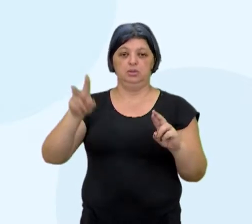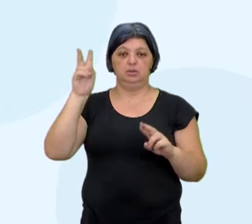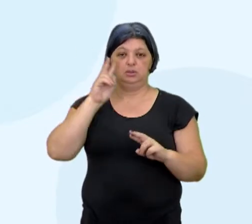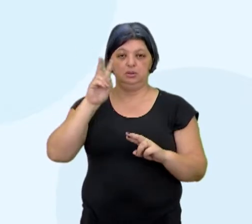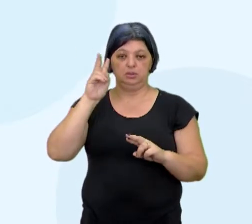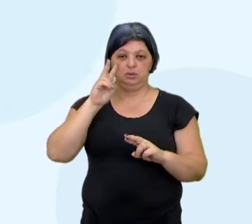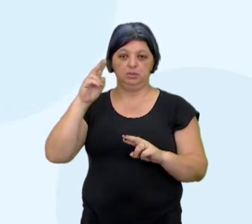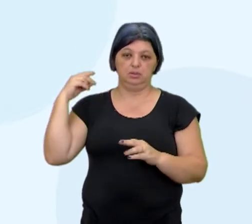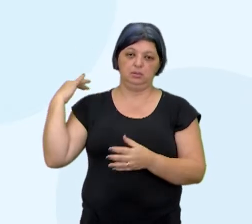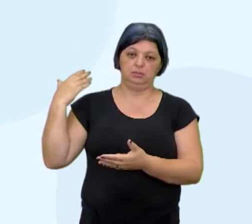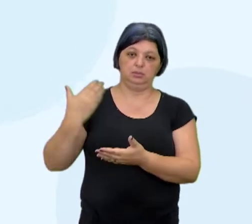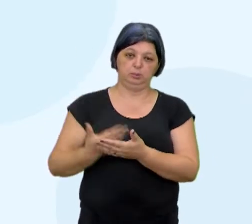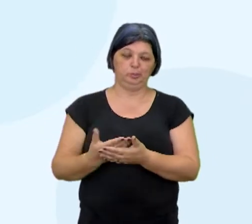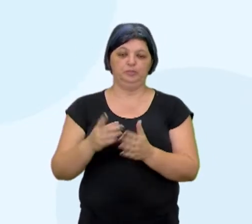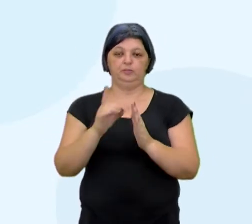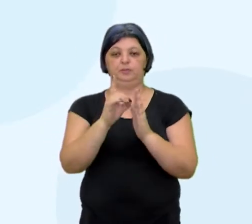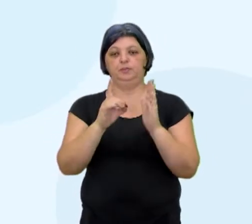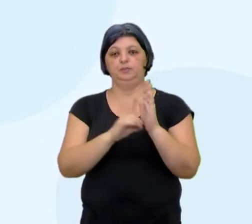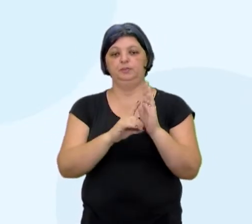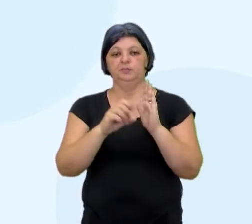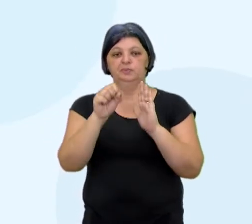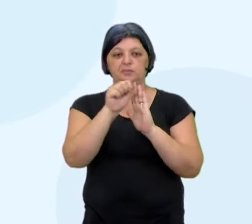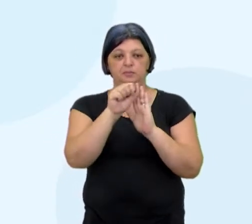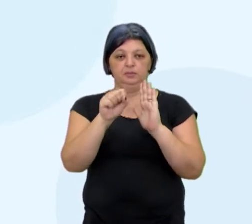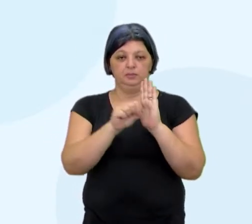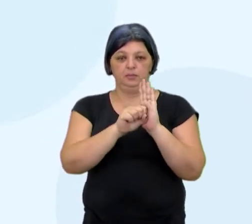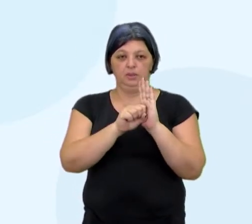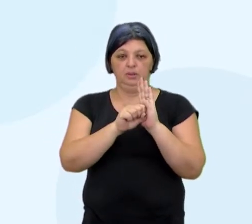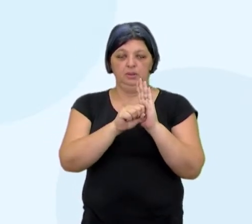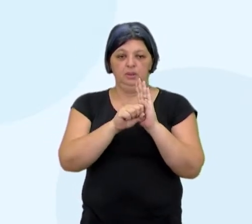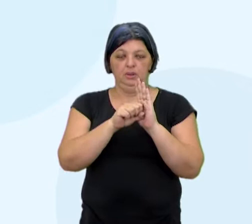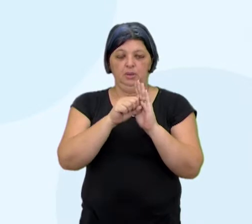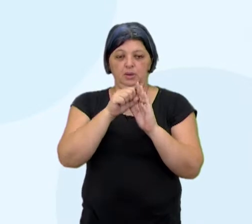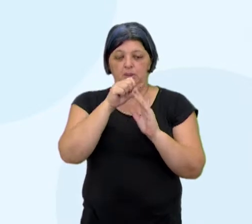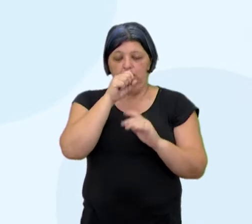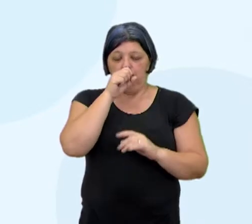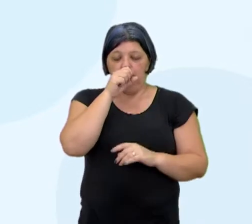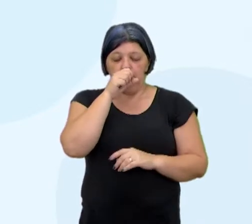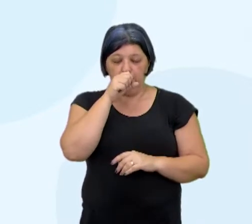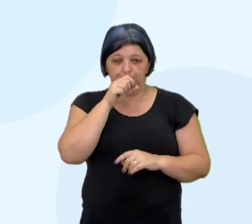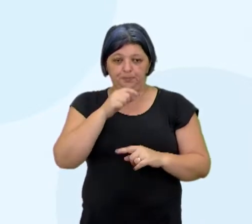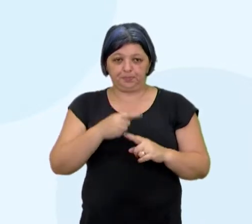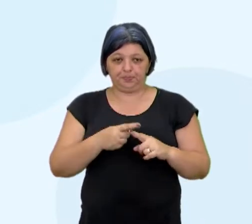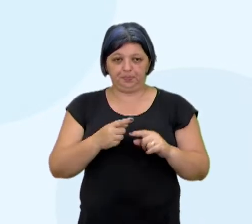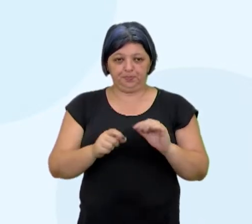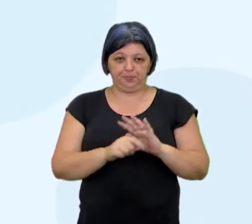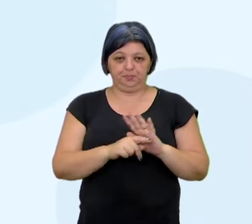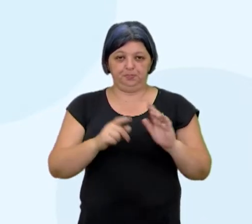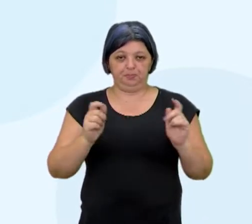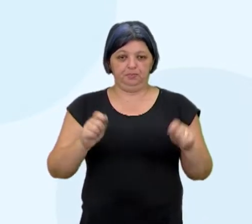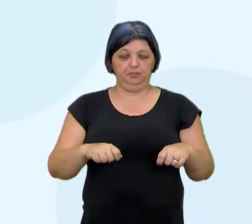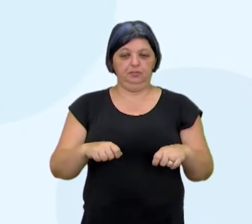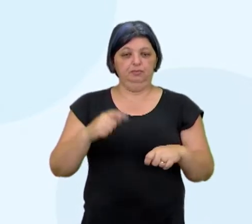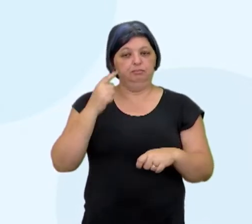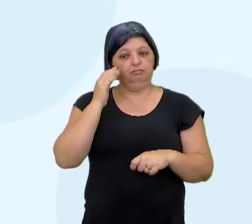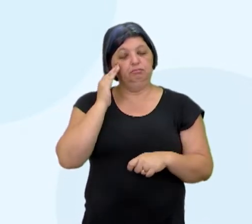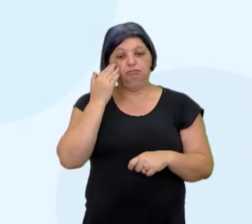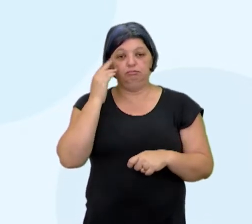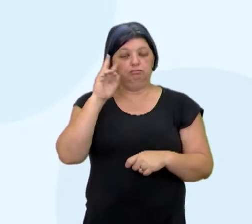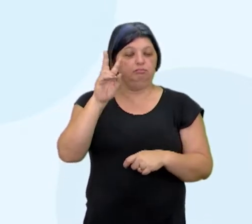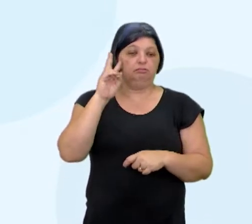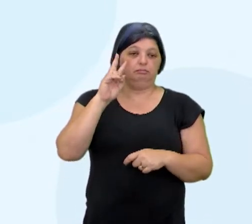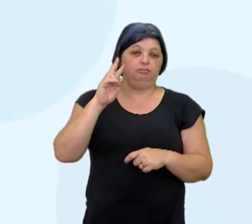histórico, que aí tem a ver com décadas e séculos, né? Podendo causar uma má compreensão da história da evolução